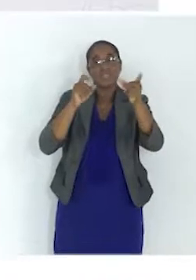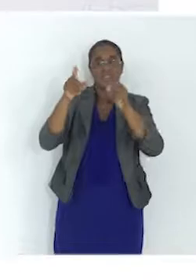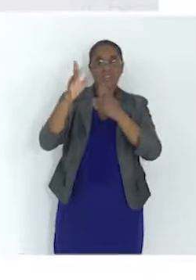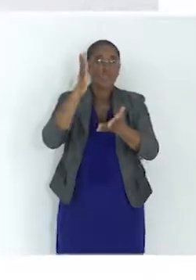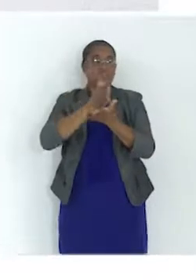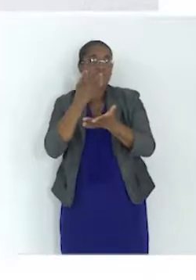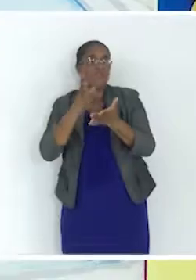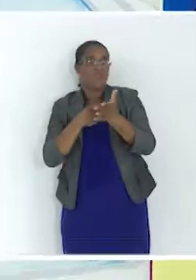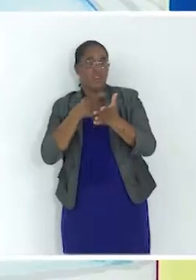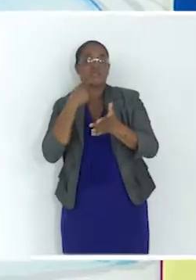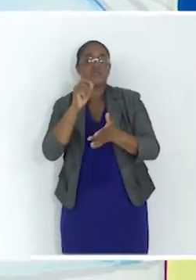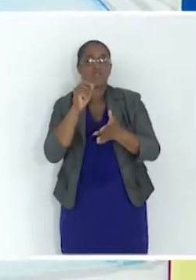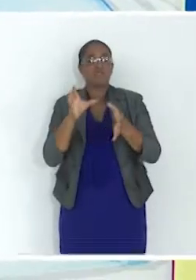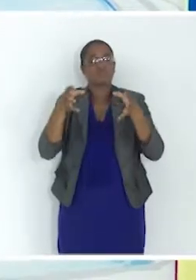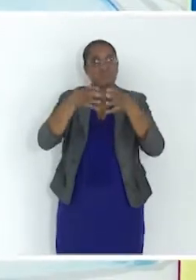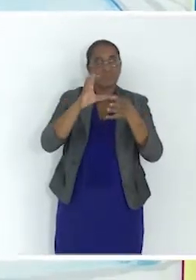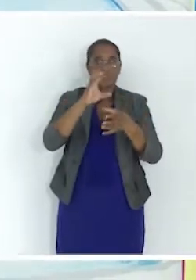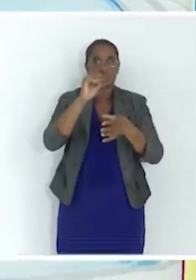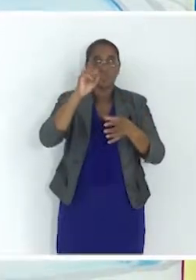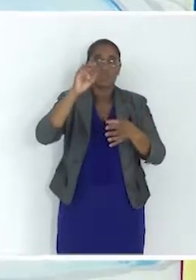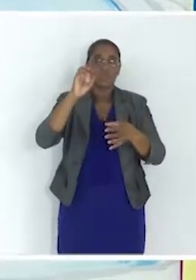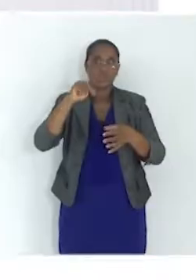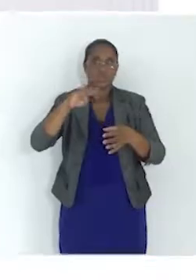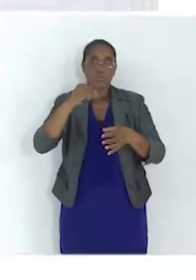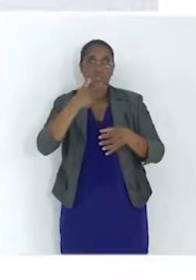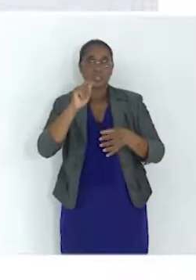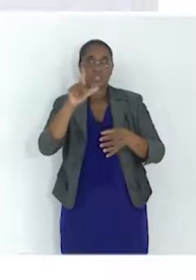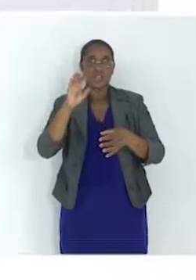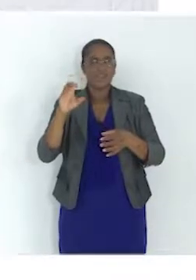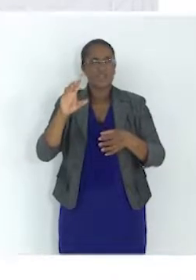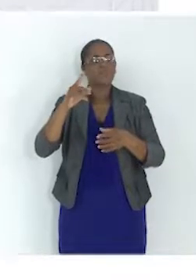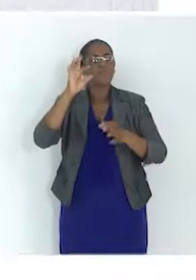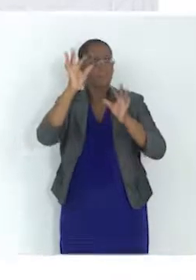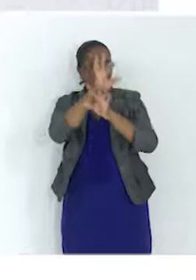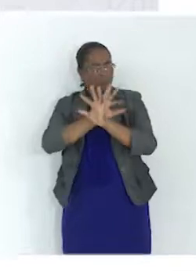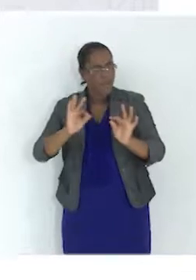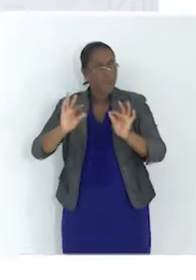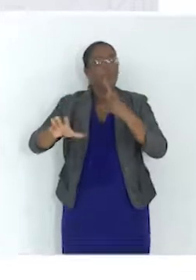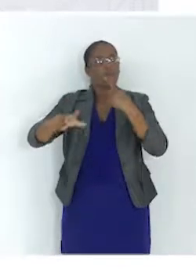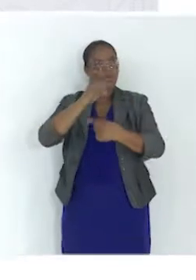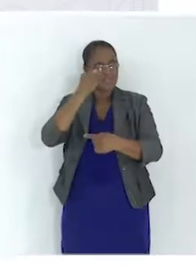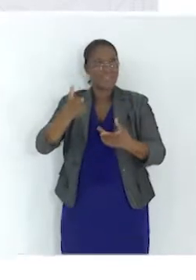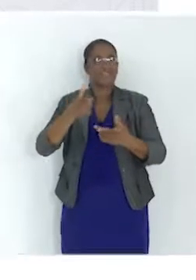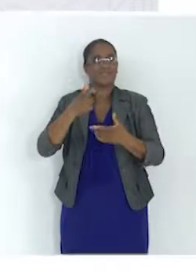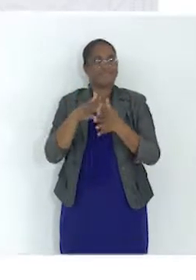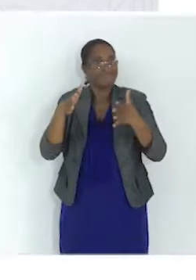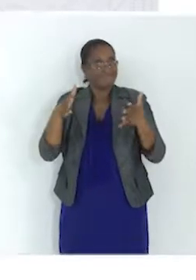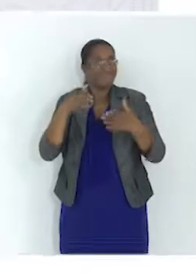constelação. Perfeito. Conseguiram. Grandes meninos. E agora temos um outro exercício.